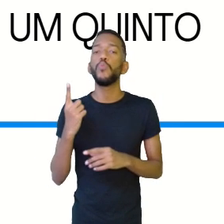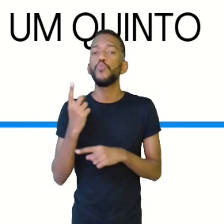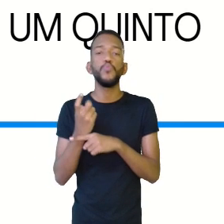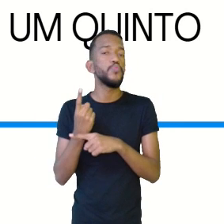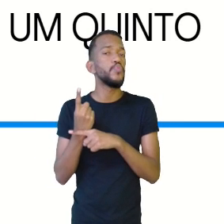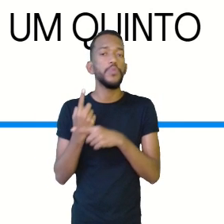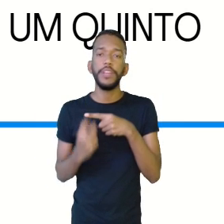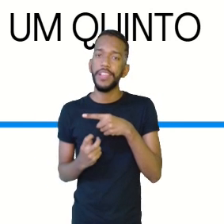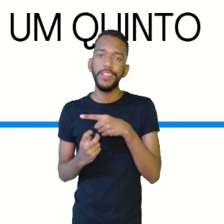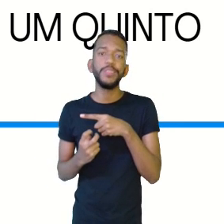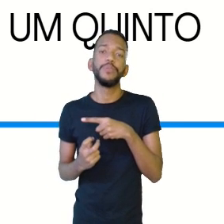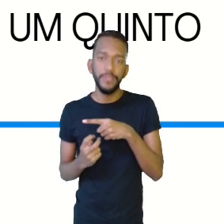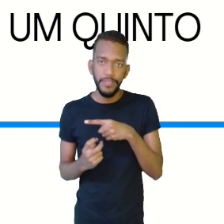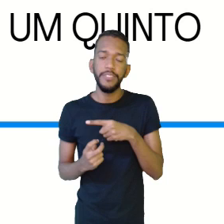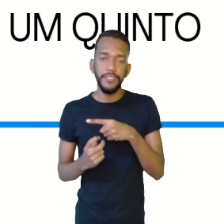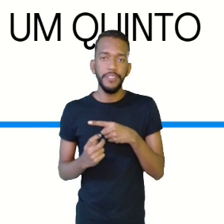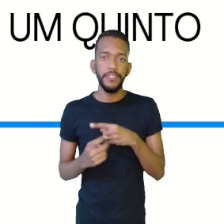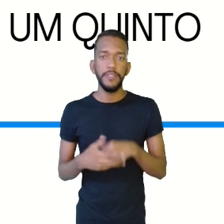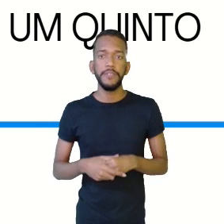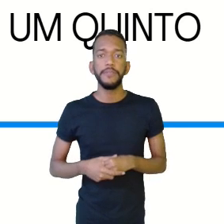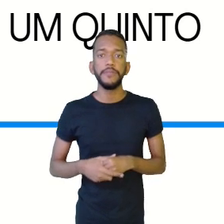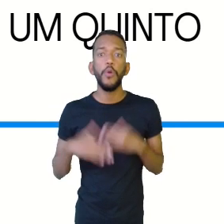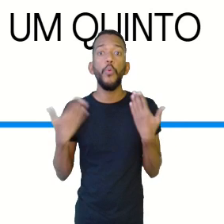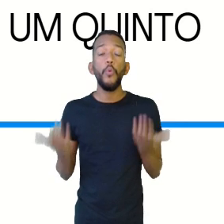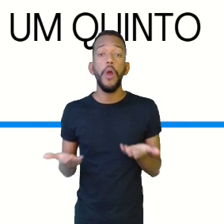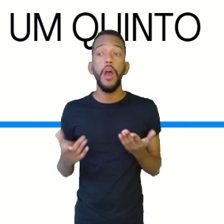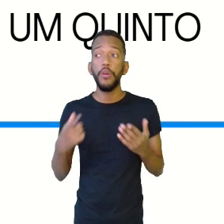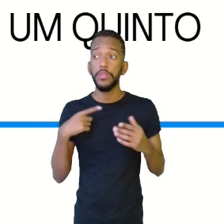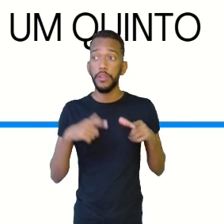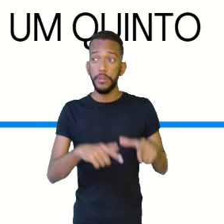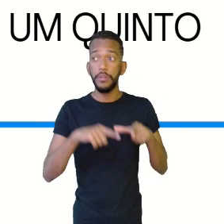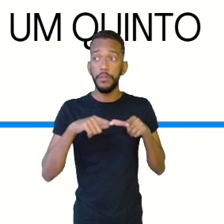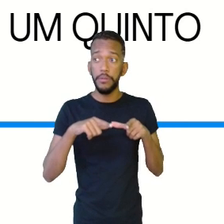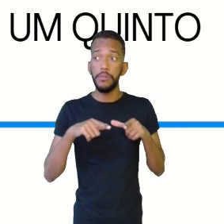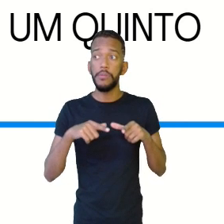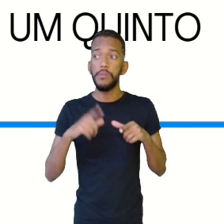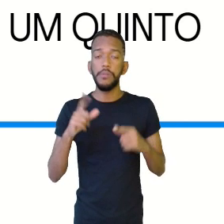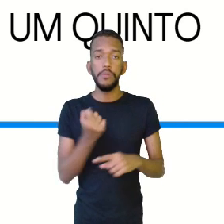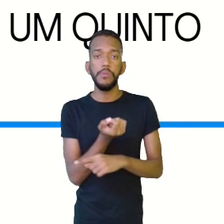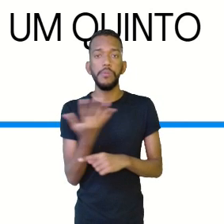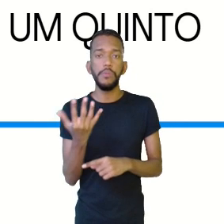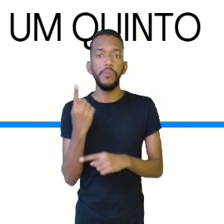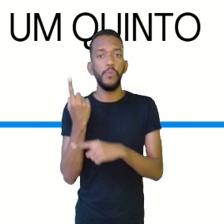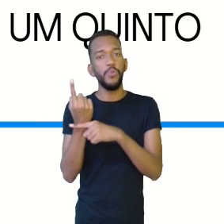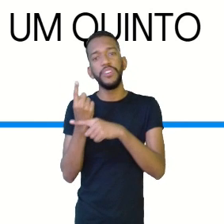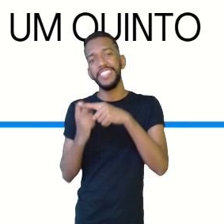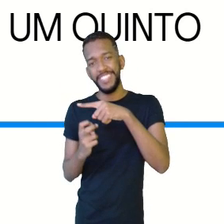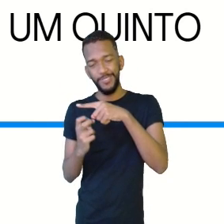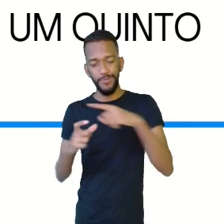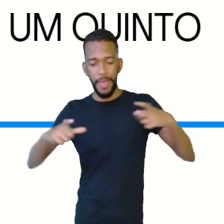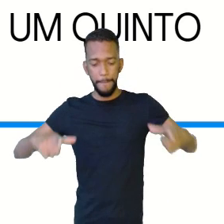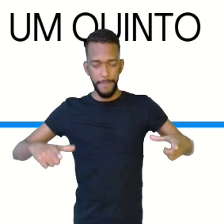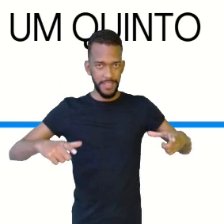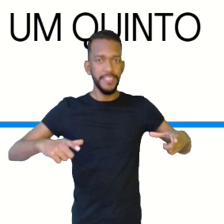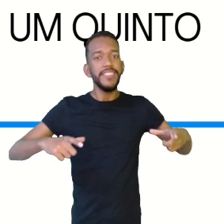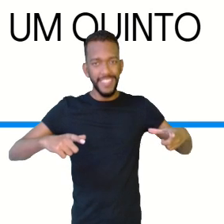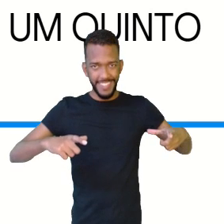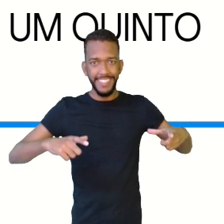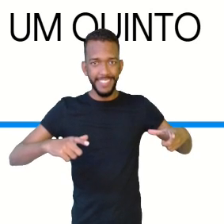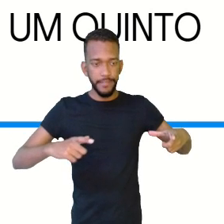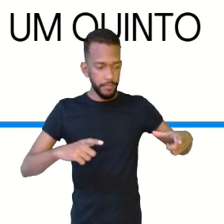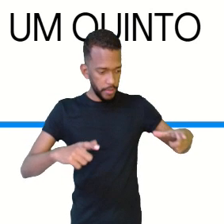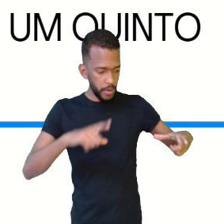para responder a questão. Qual é a fatia da pizza que Ana irá comer? 1/5, ou